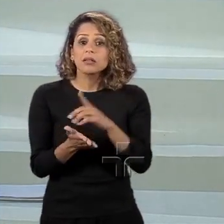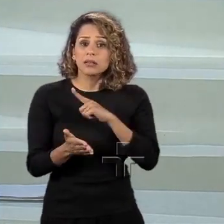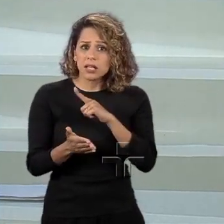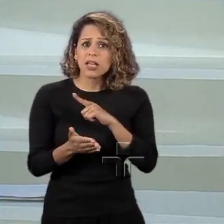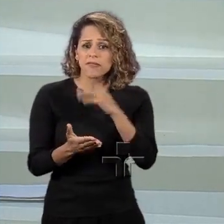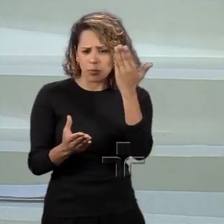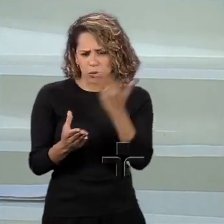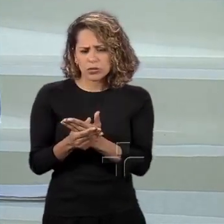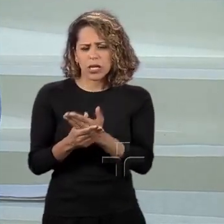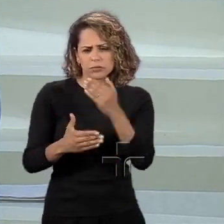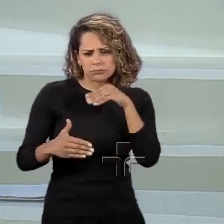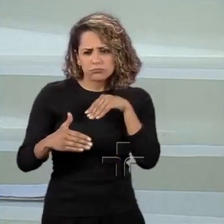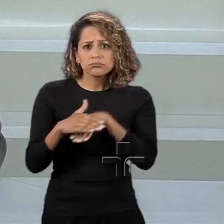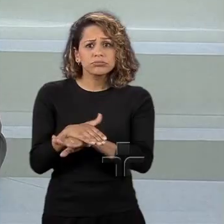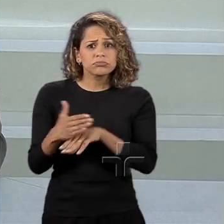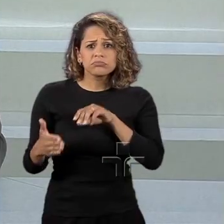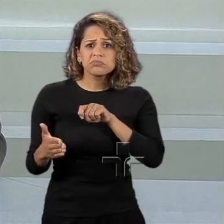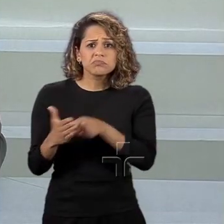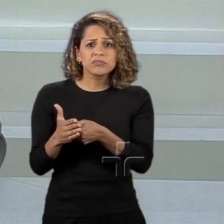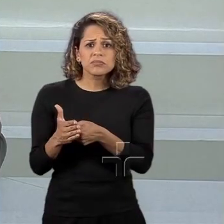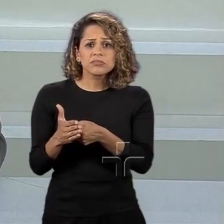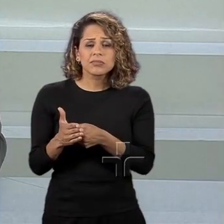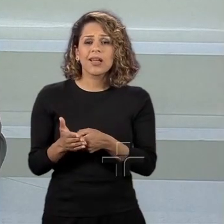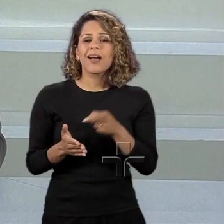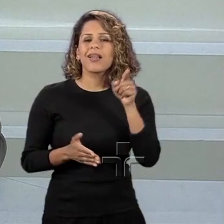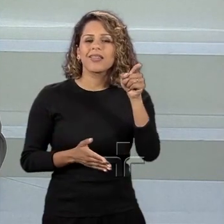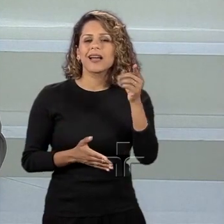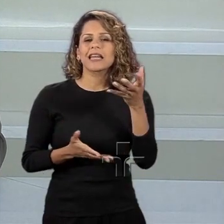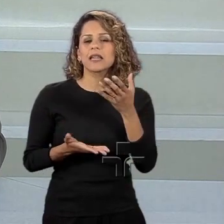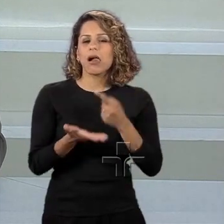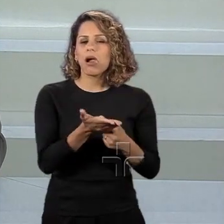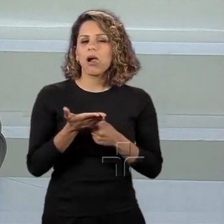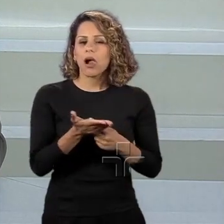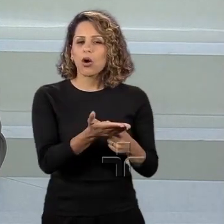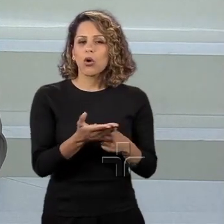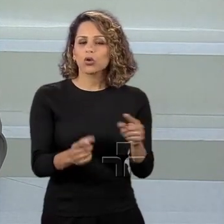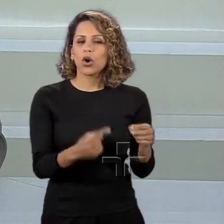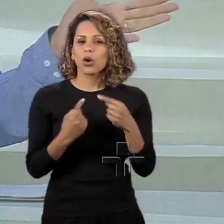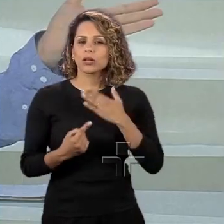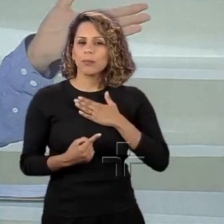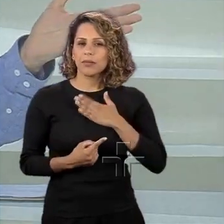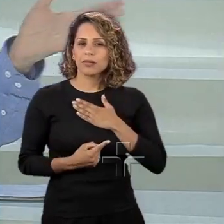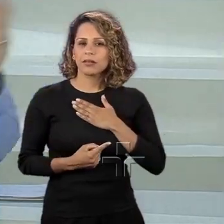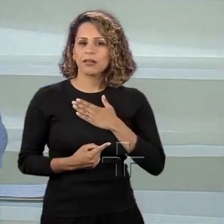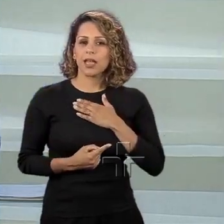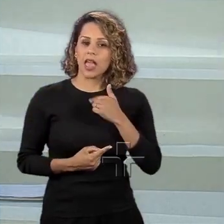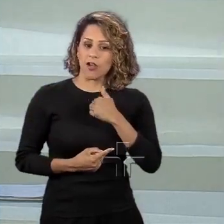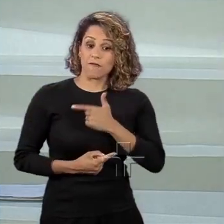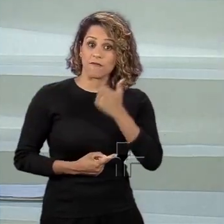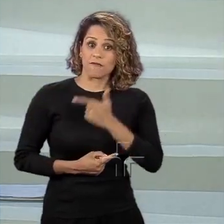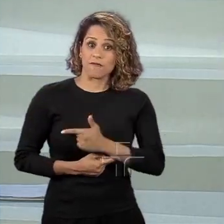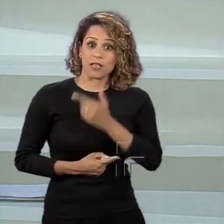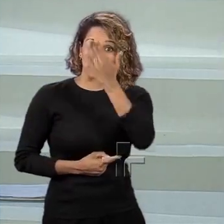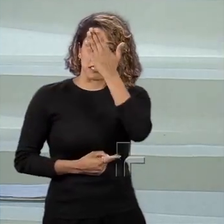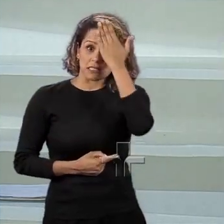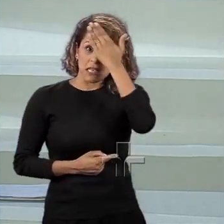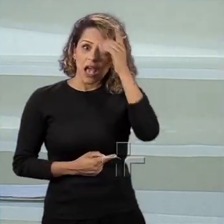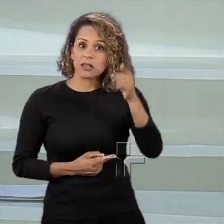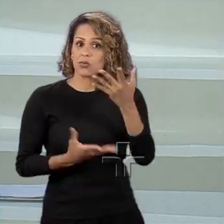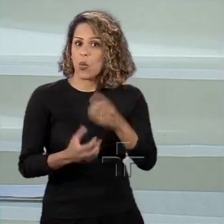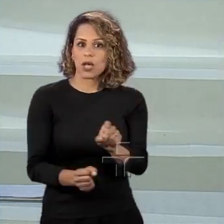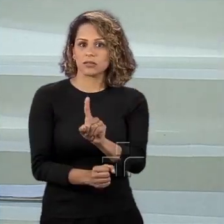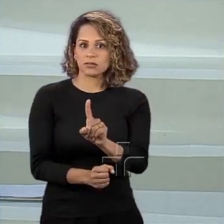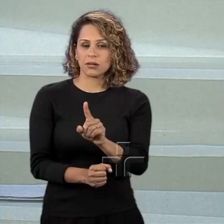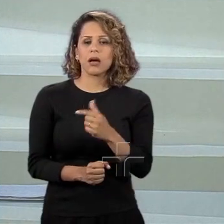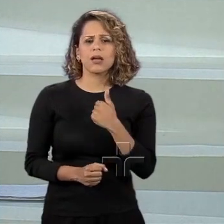papel que era impedir que eu fosse candidato a vice José Serra. A senhora sabe como é que é isso na política, né? A gente está sujeito a isso. Eu, Clarissa, fui secretário do